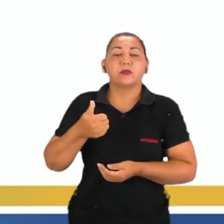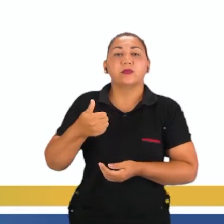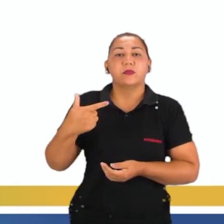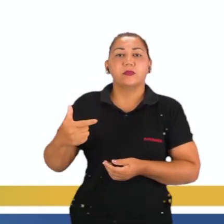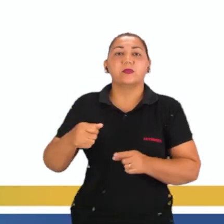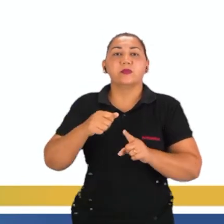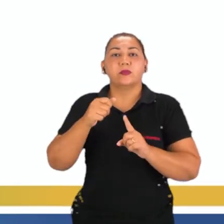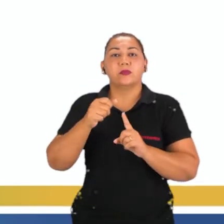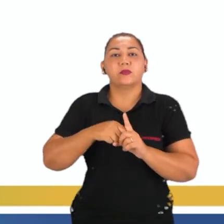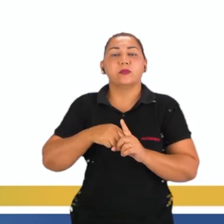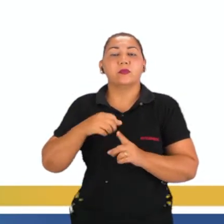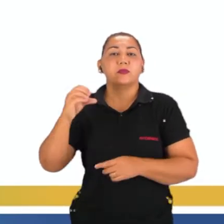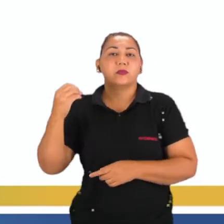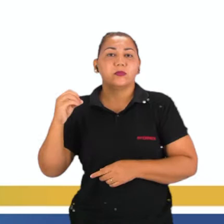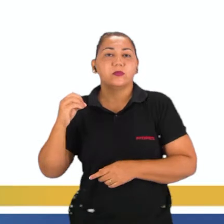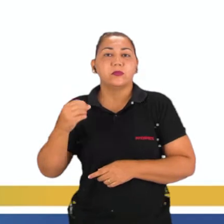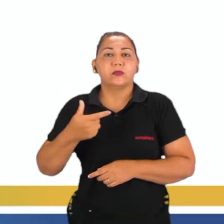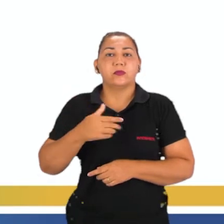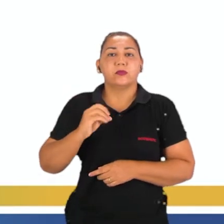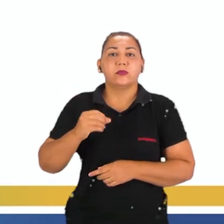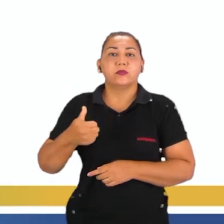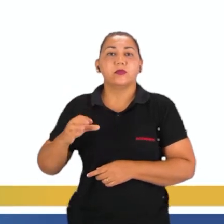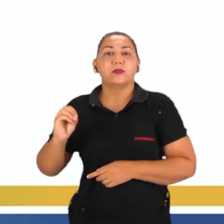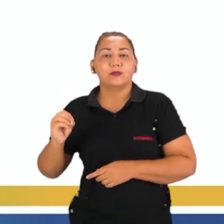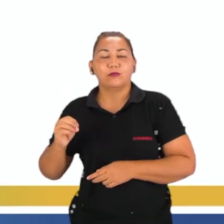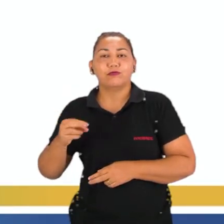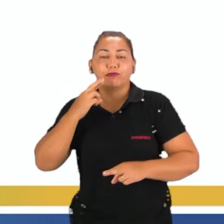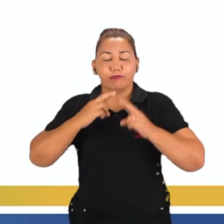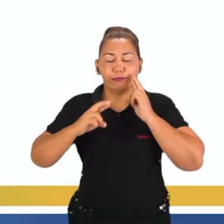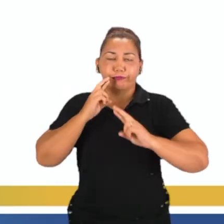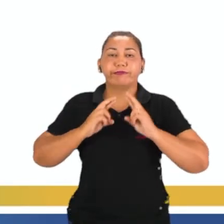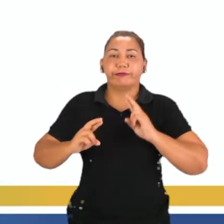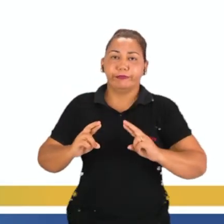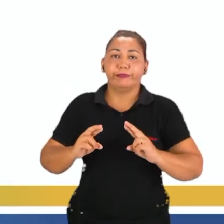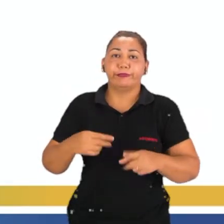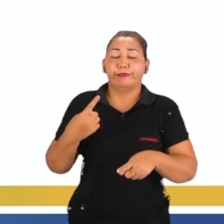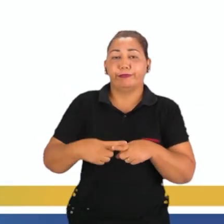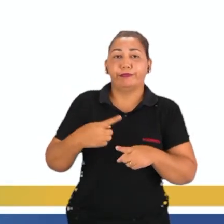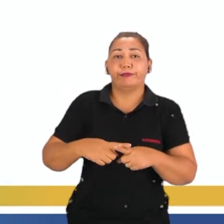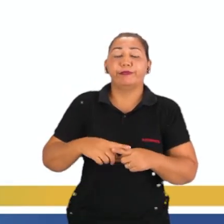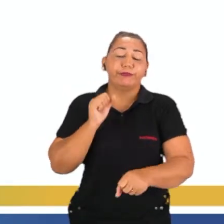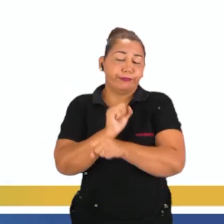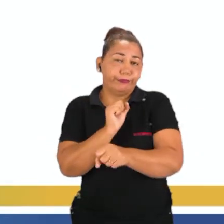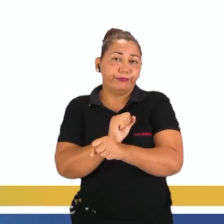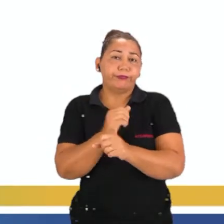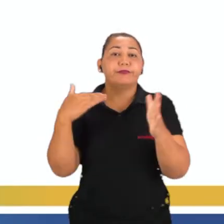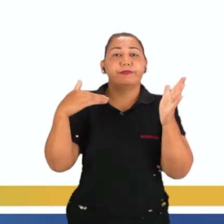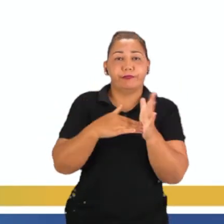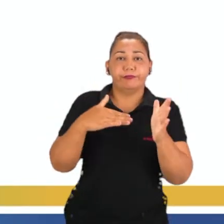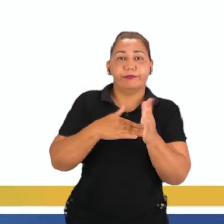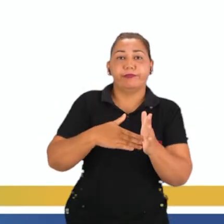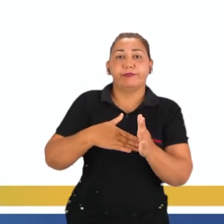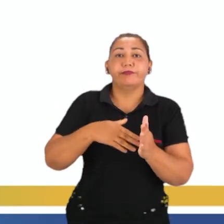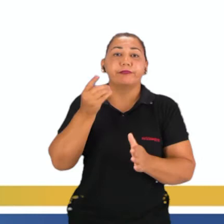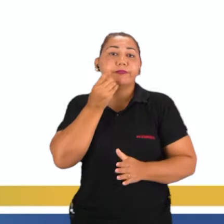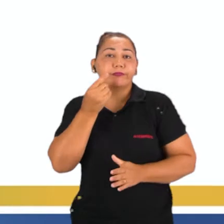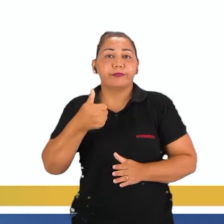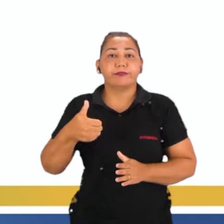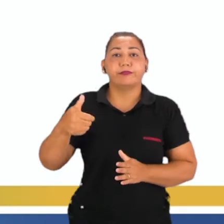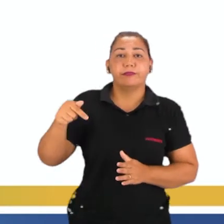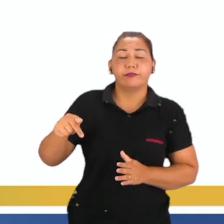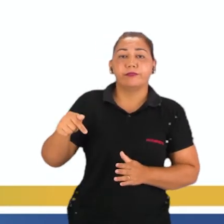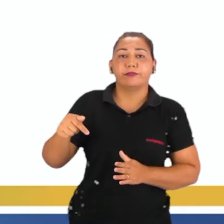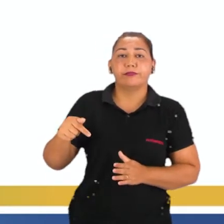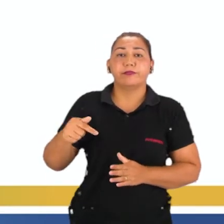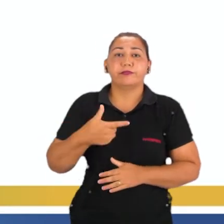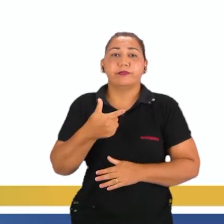manifestar meu descontentamento, pois a entrega estava prevista para, no máximo, até o dia 17 de outubro de 2010. Ou